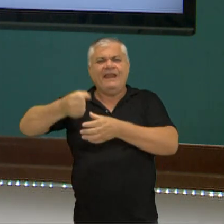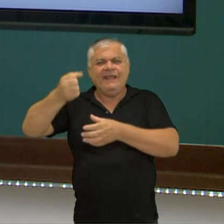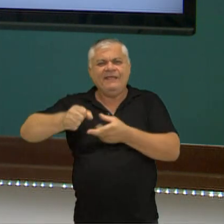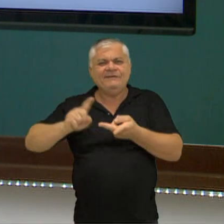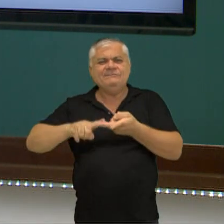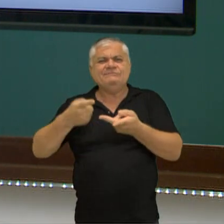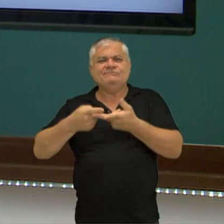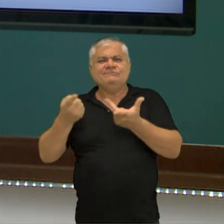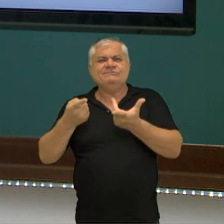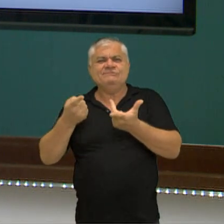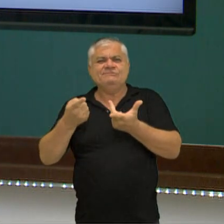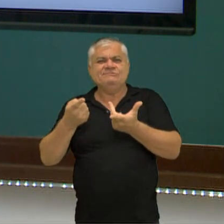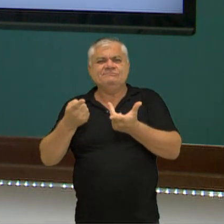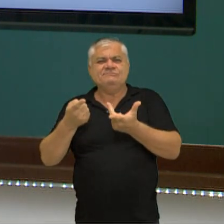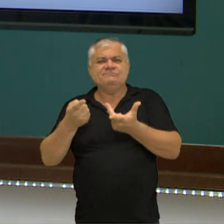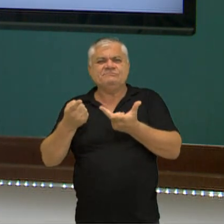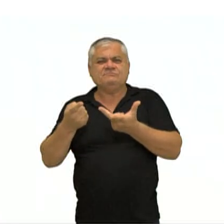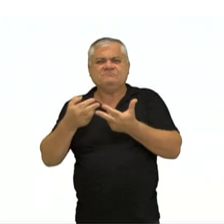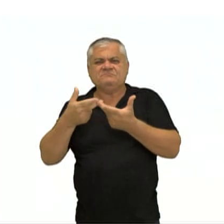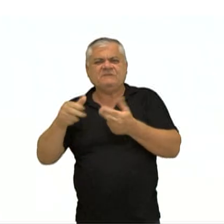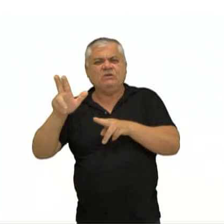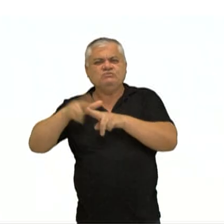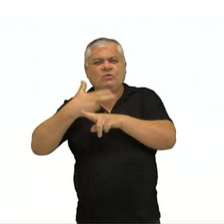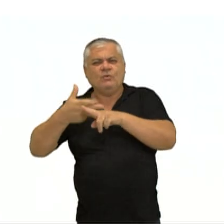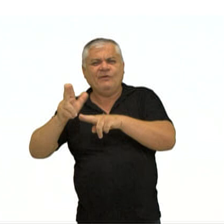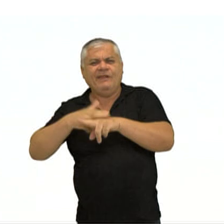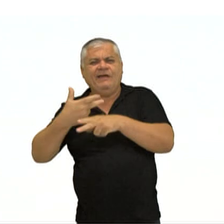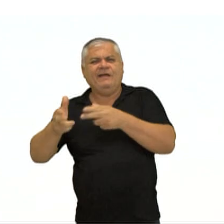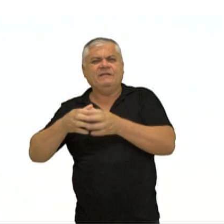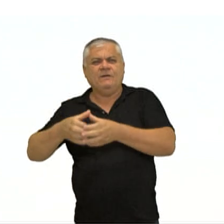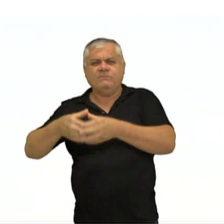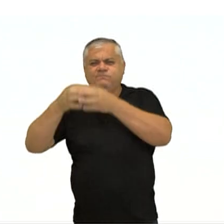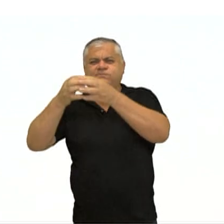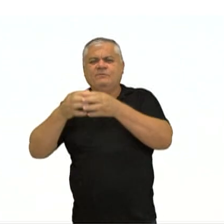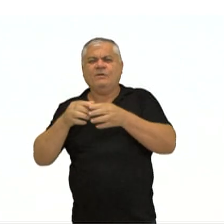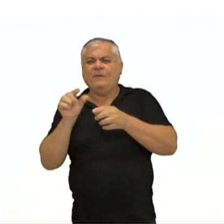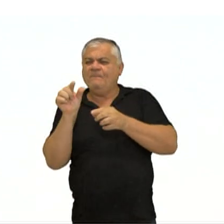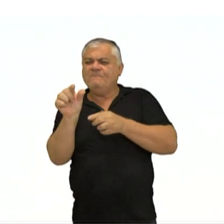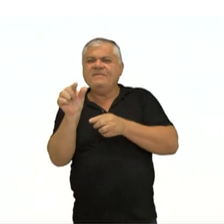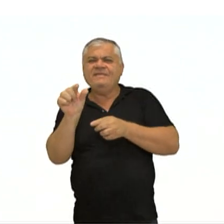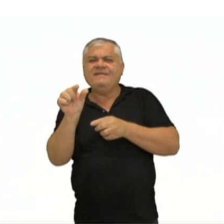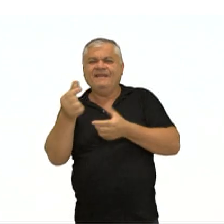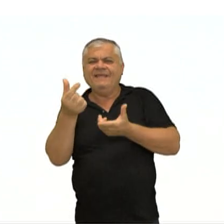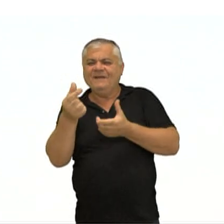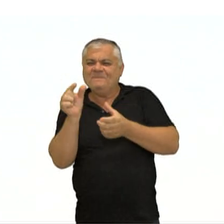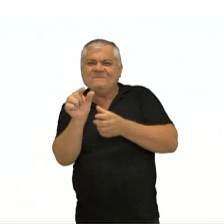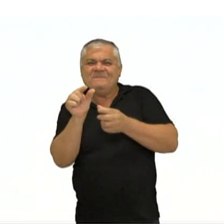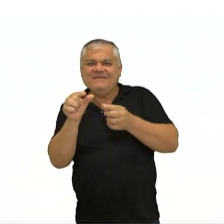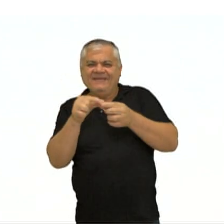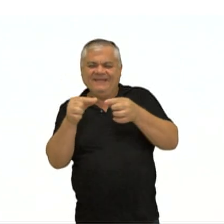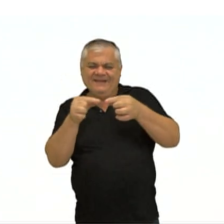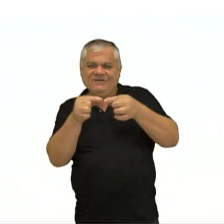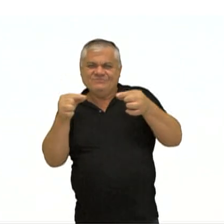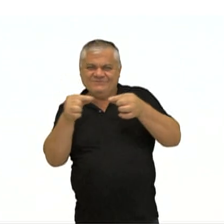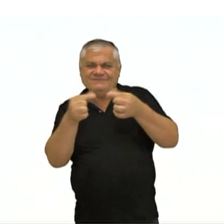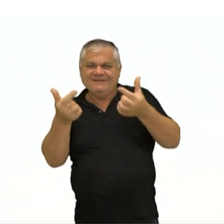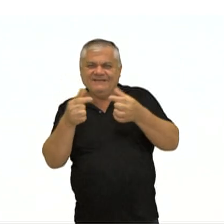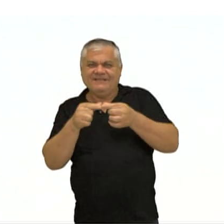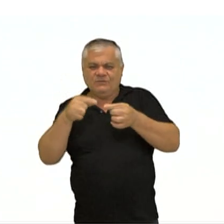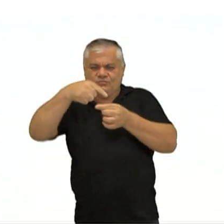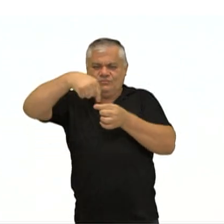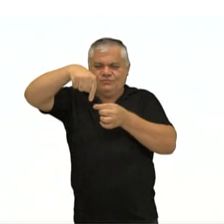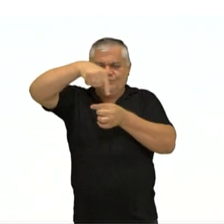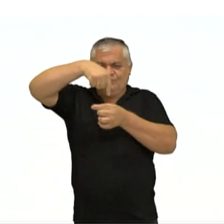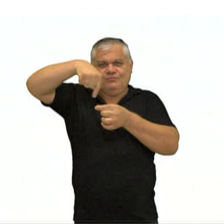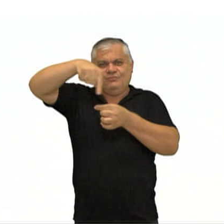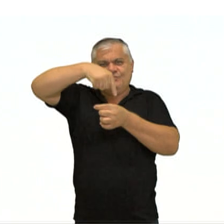lata de achocolatado, pilha, o formato da pilha, obviamente, que o corpo